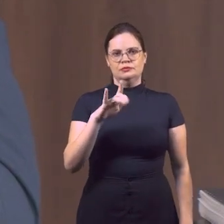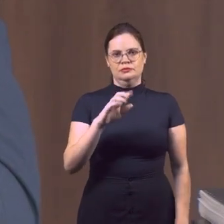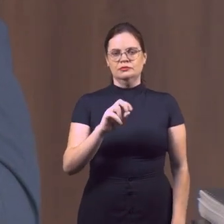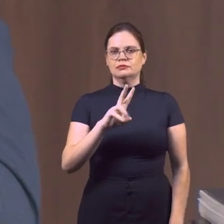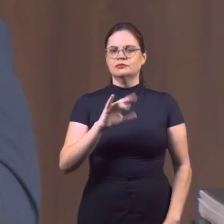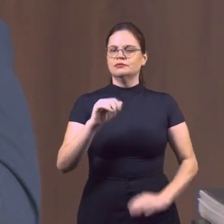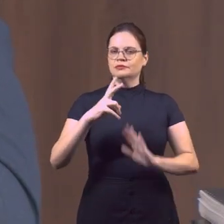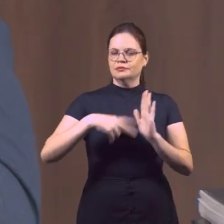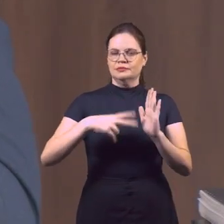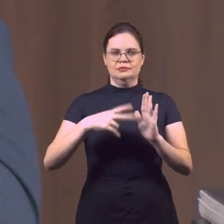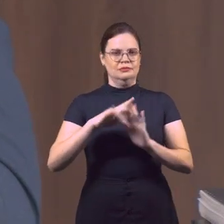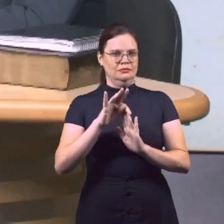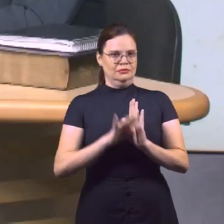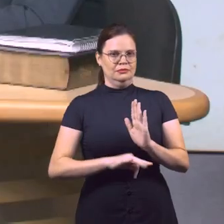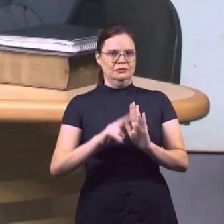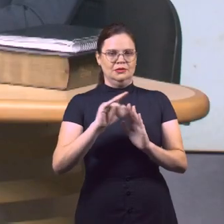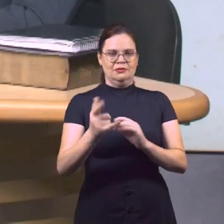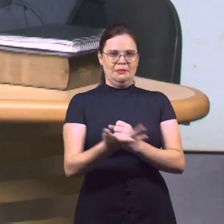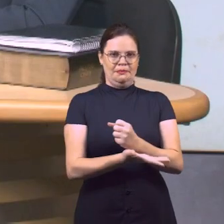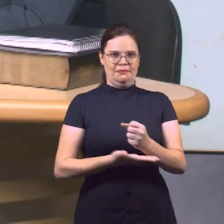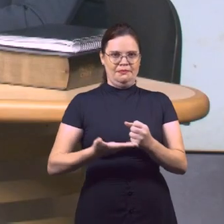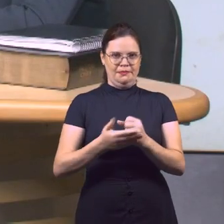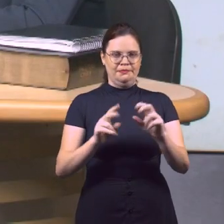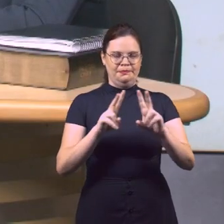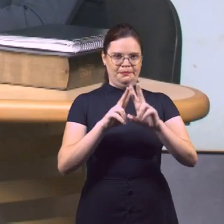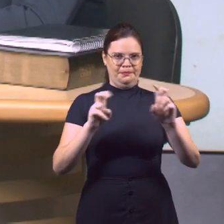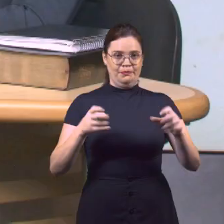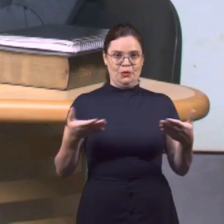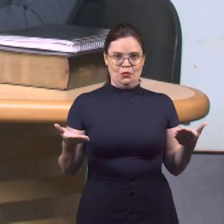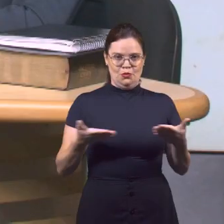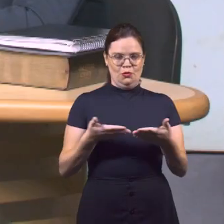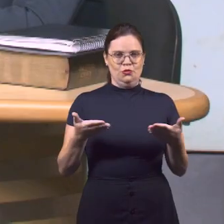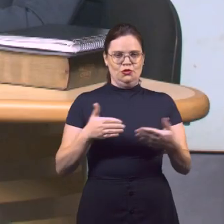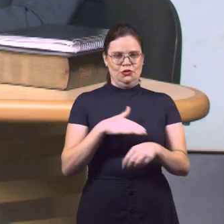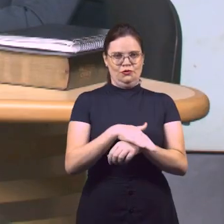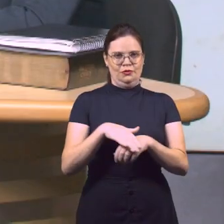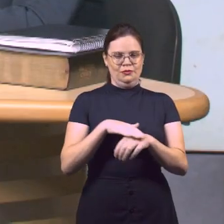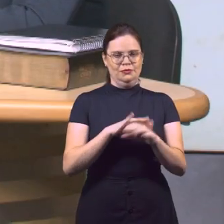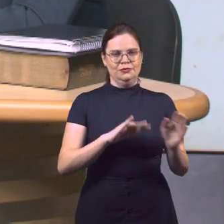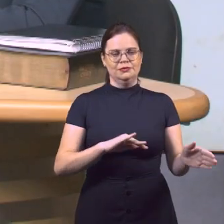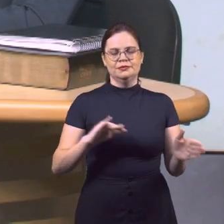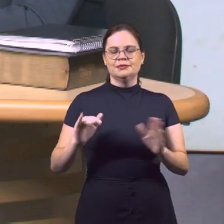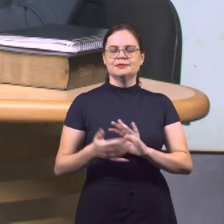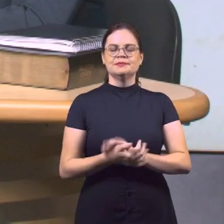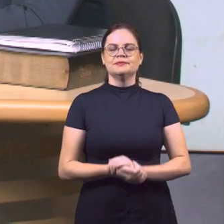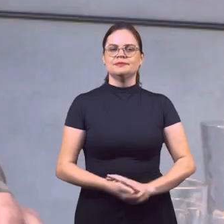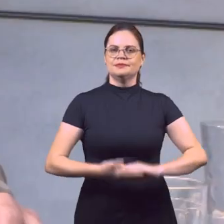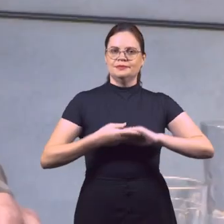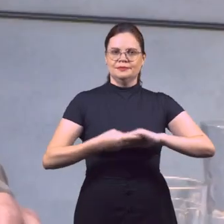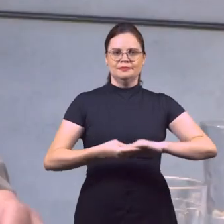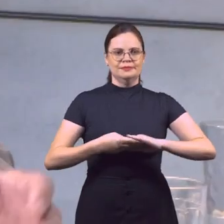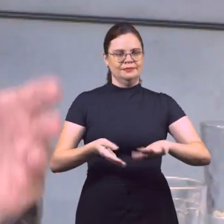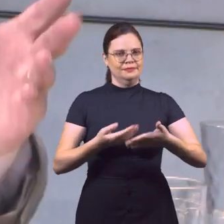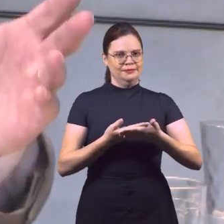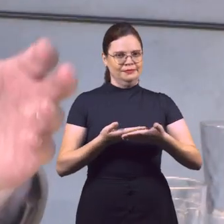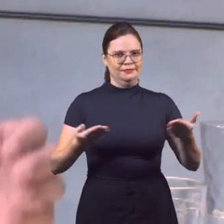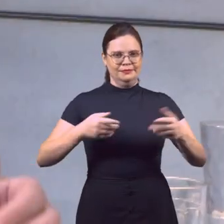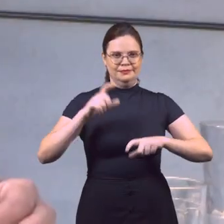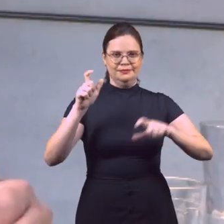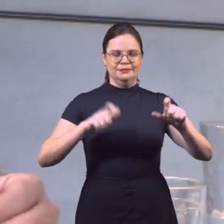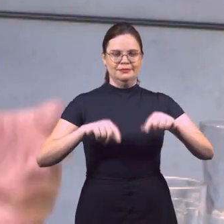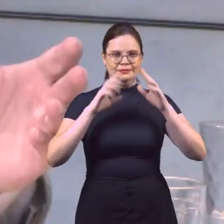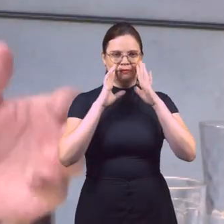vamos abordar aqui hoje. Nós cumprimentamos ao senhor e a senhora que estão conectados conosco. Estendemos